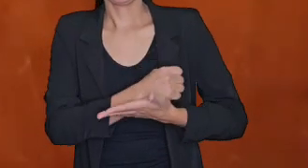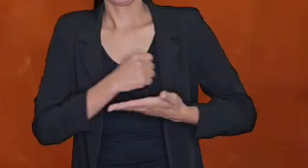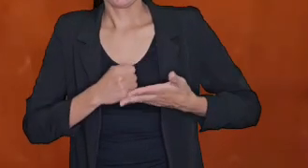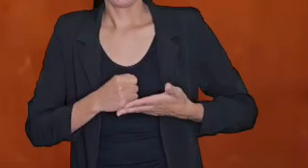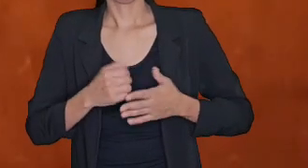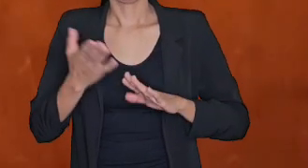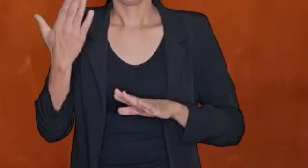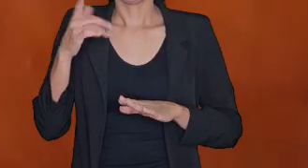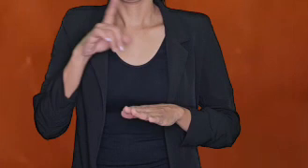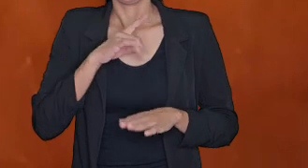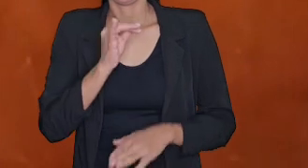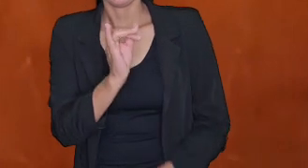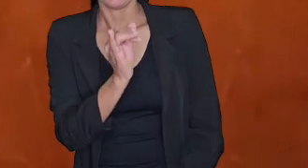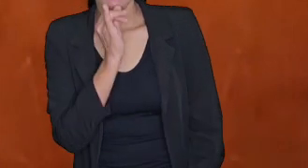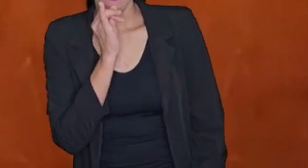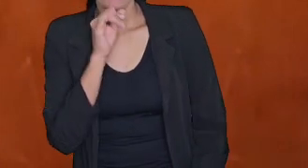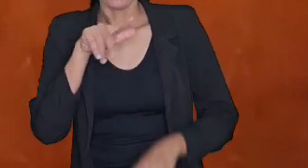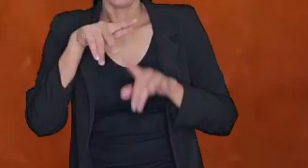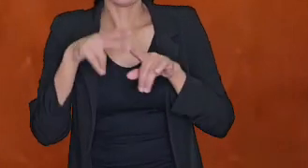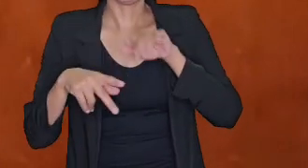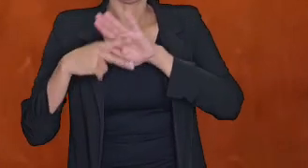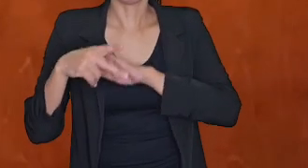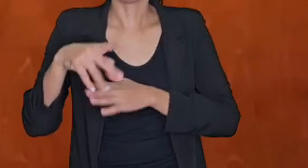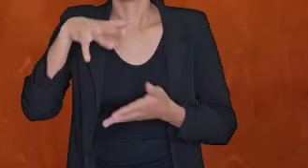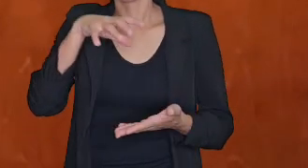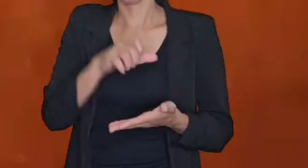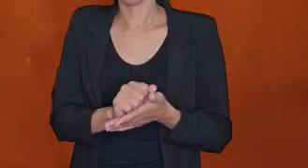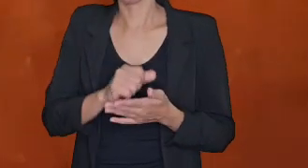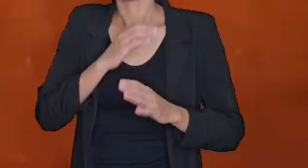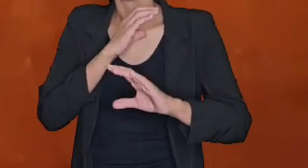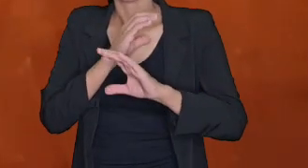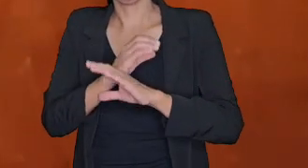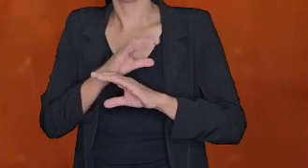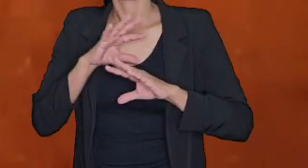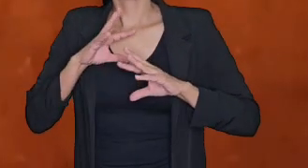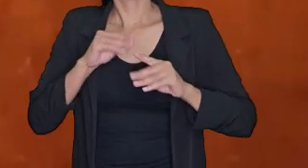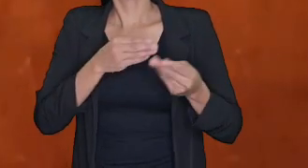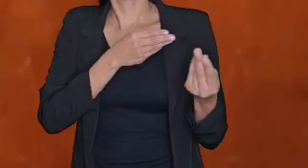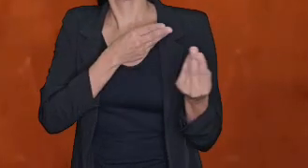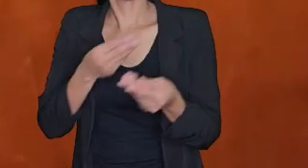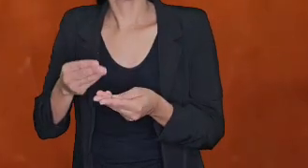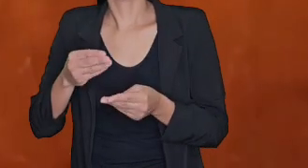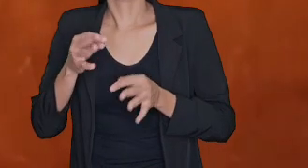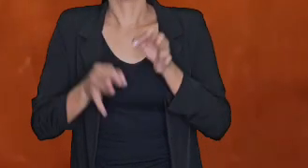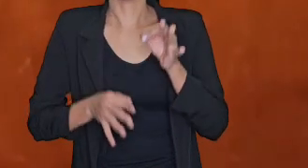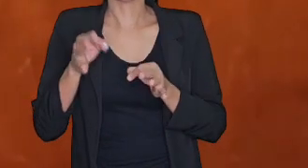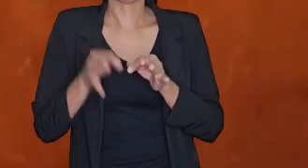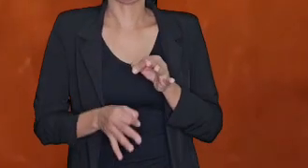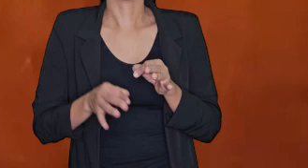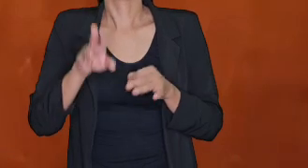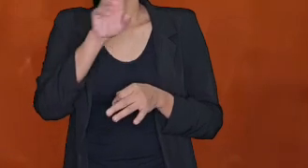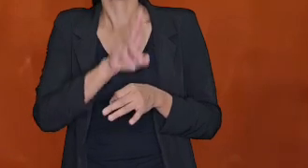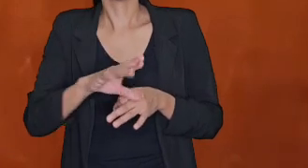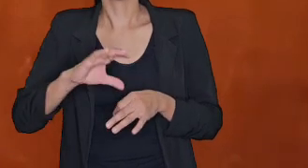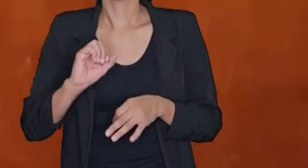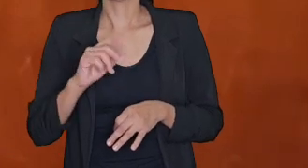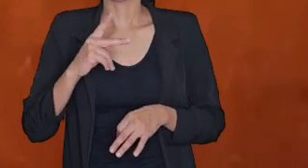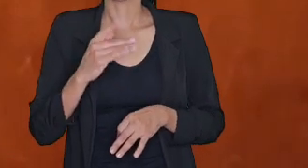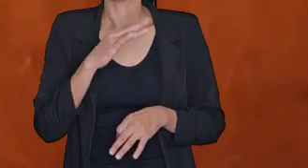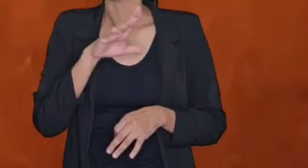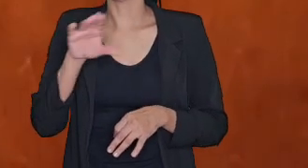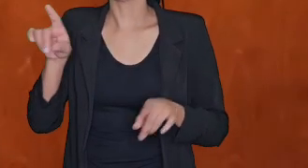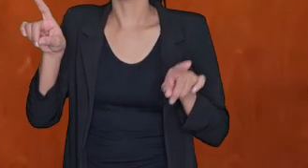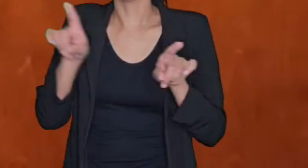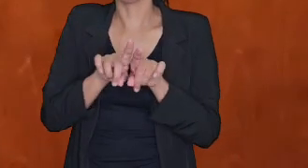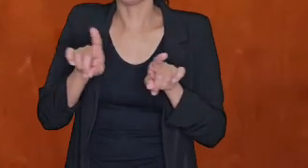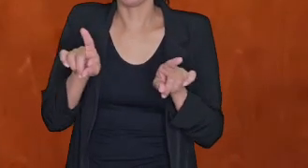de jurisdição voluntária dentro dos cartórios. Vou citar assim, teve uma alteração de retificação no próprio registro civil, que realmente também tudo ia para o